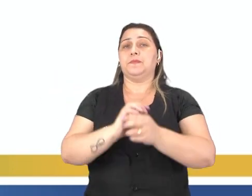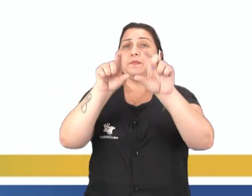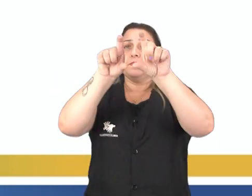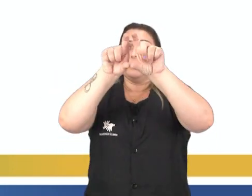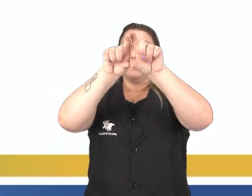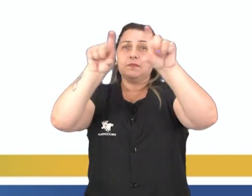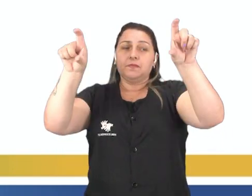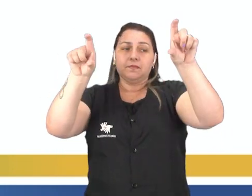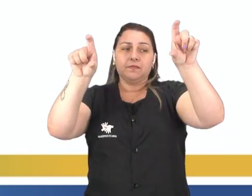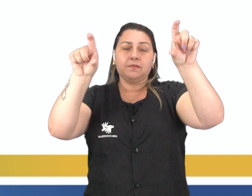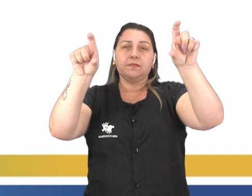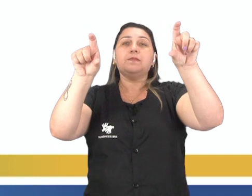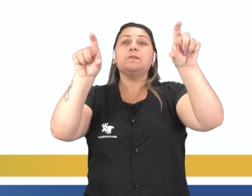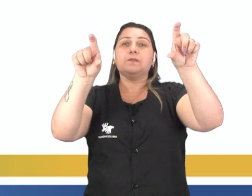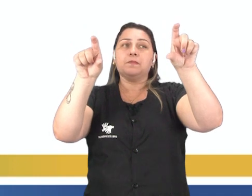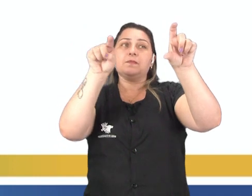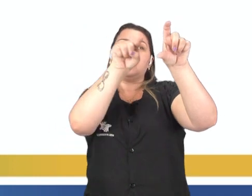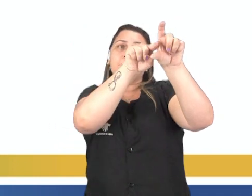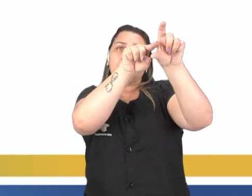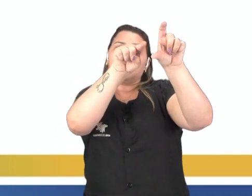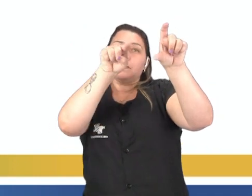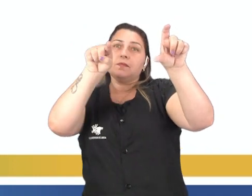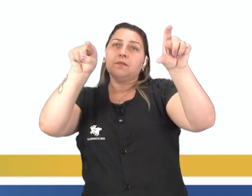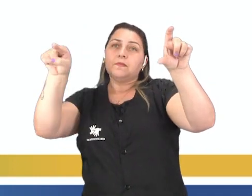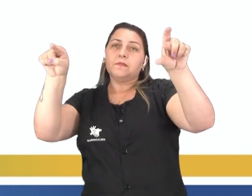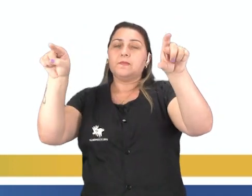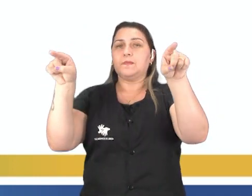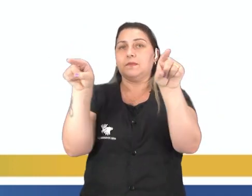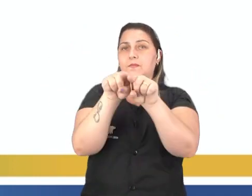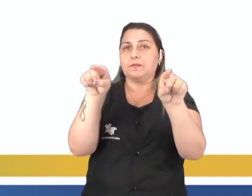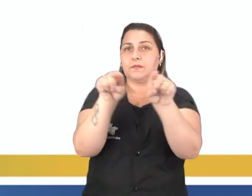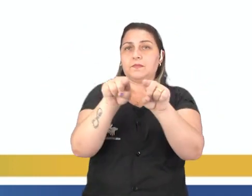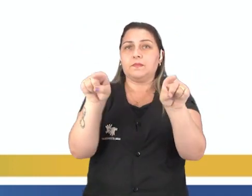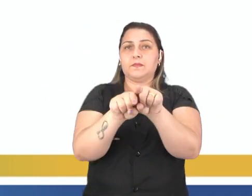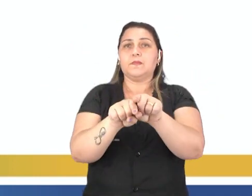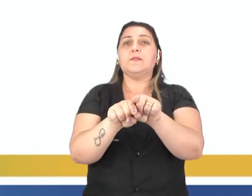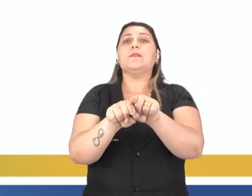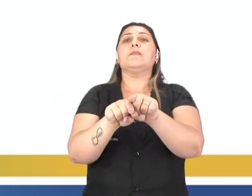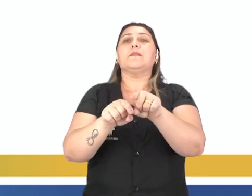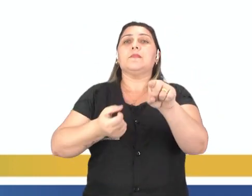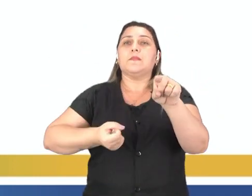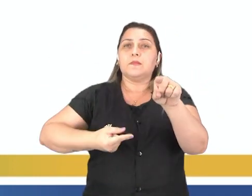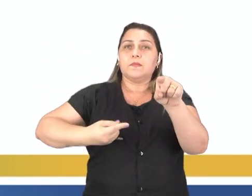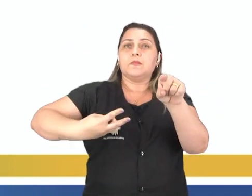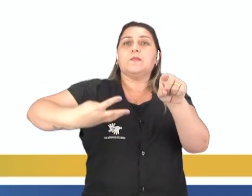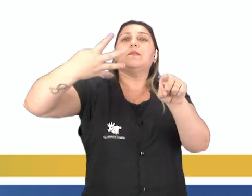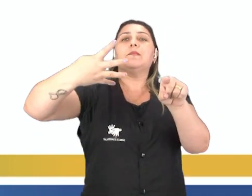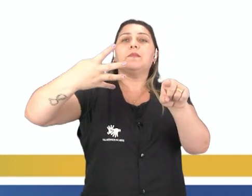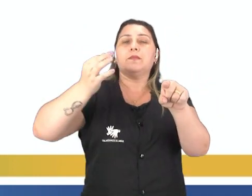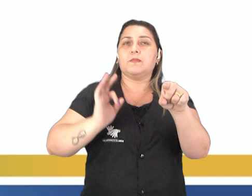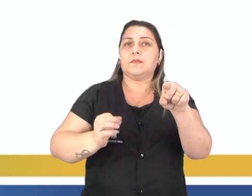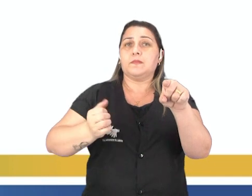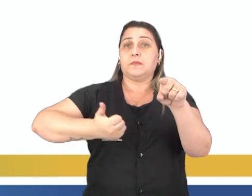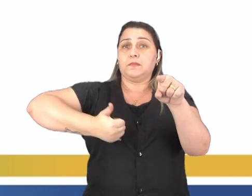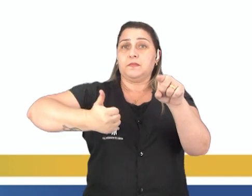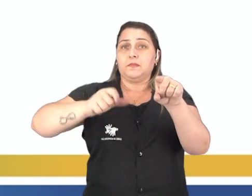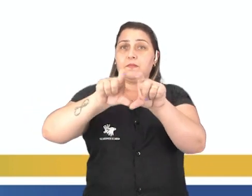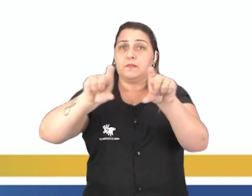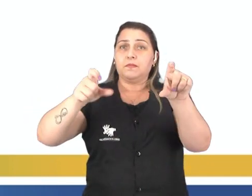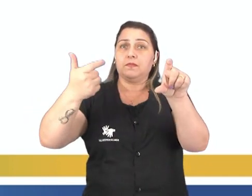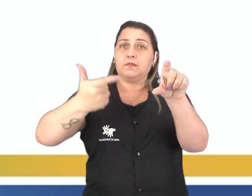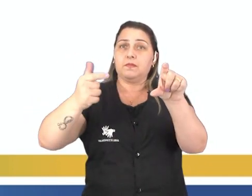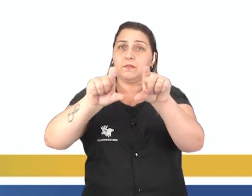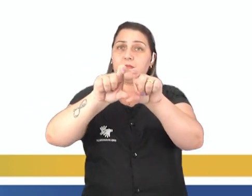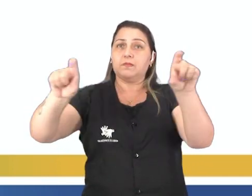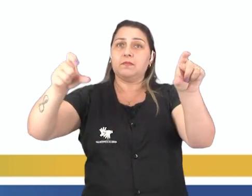elas nós temos os espaços, também contando de baixo para cima, certo? Primeiro espaço,